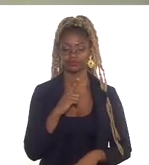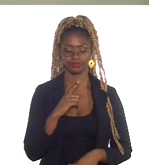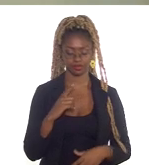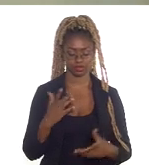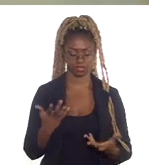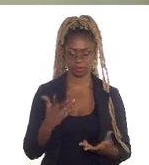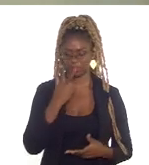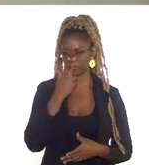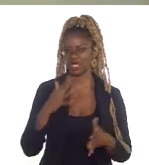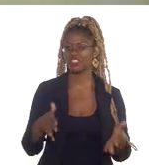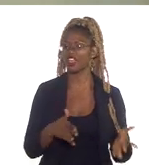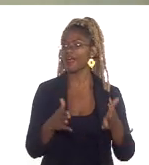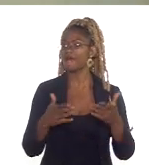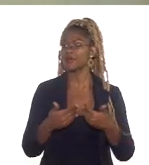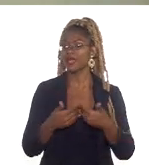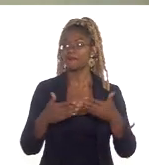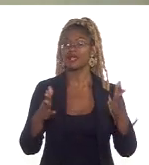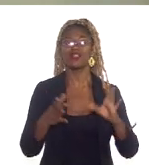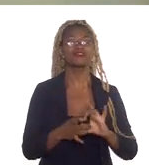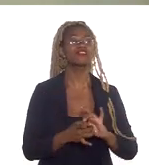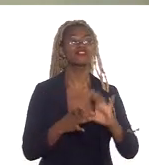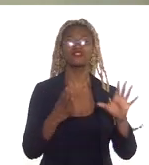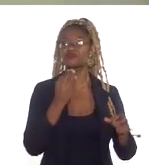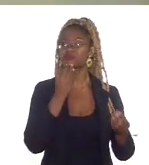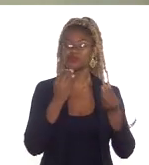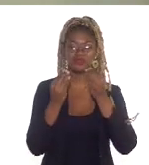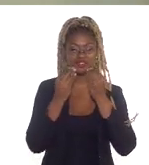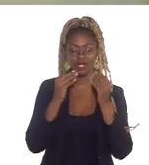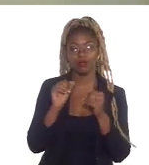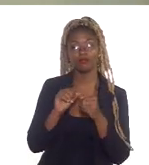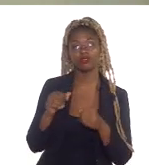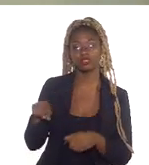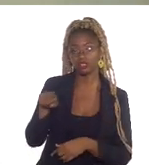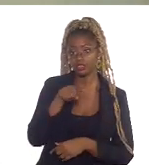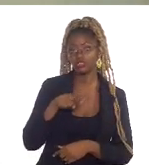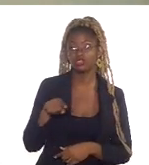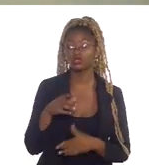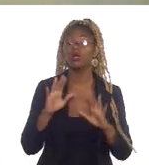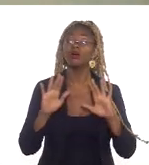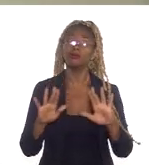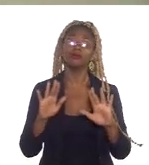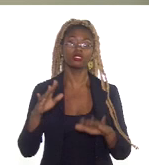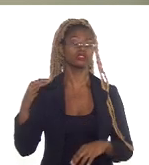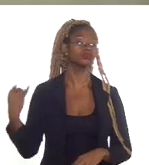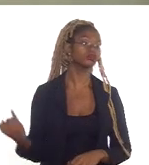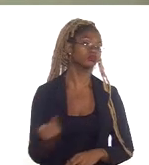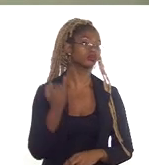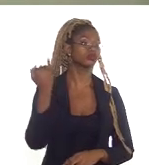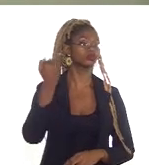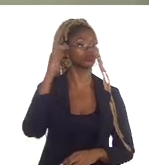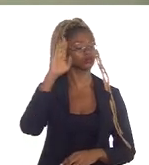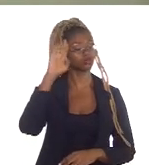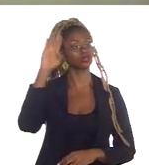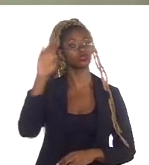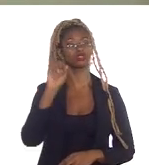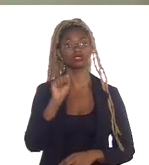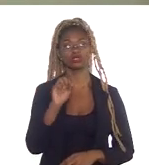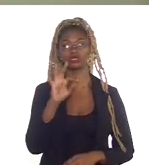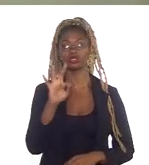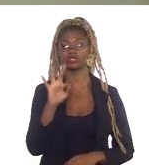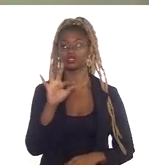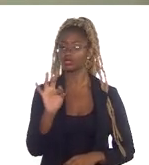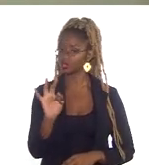aberto para isso. Porque a questão fundamental, o Supremo Tribunal Federal já